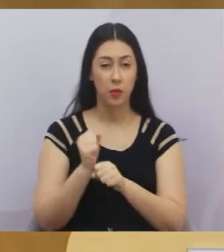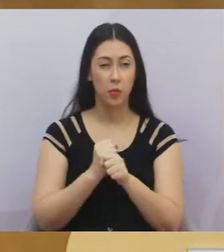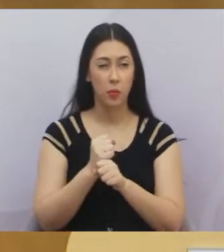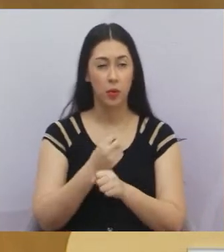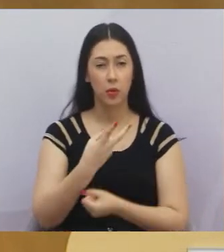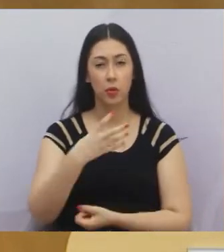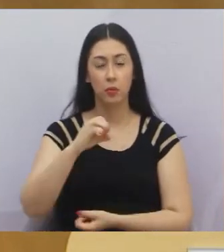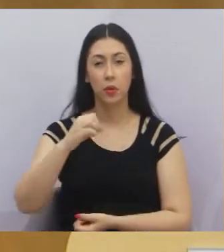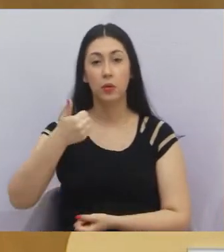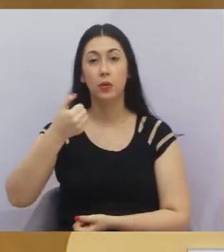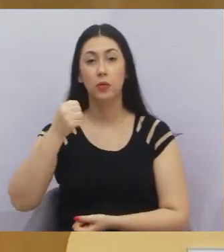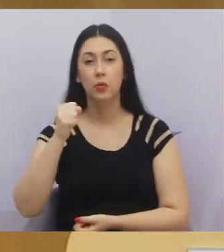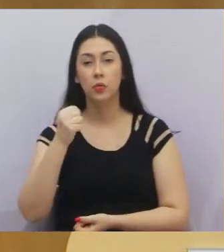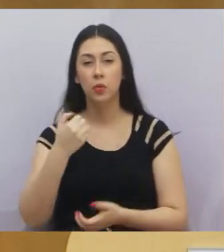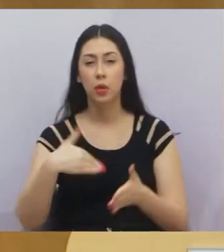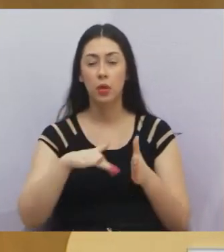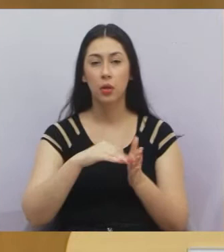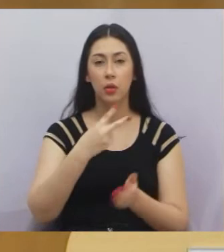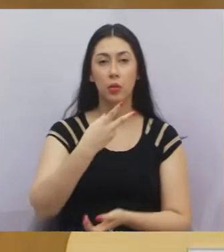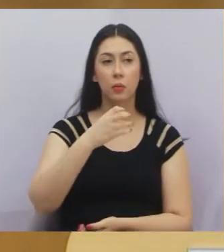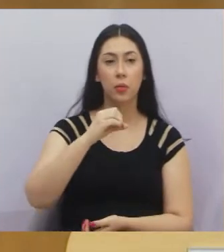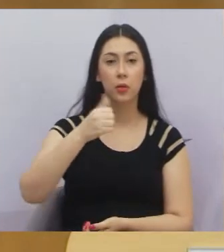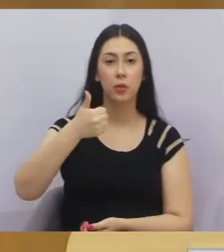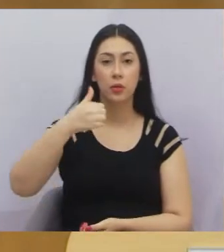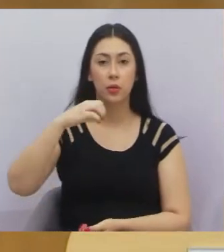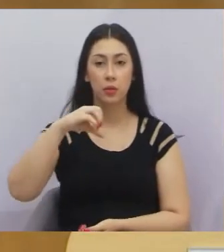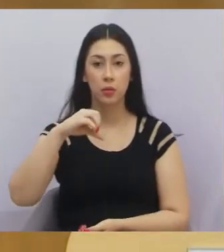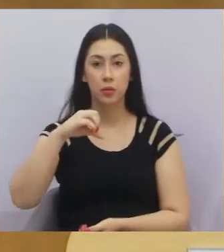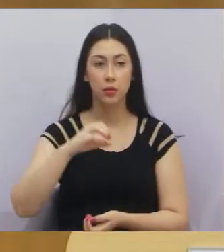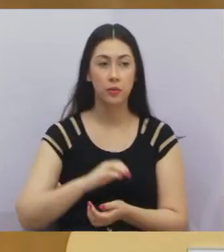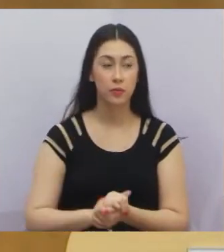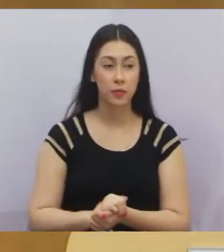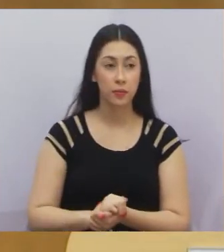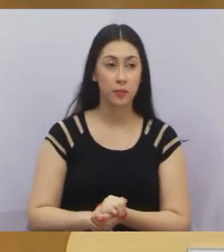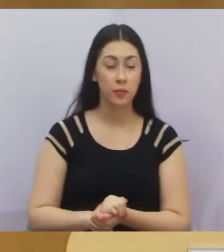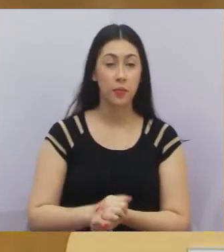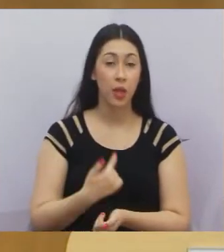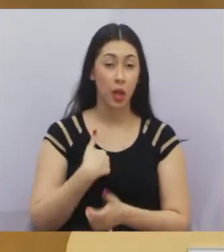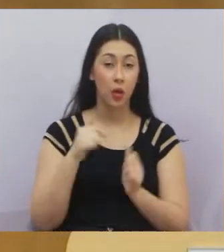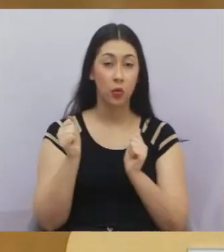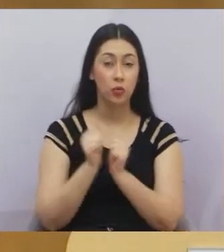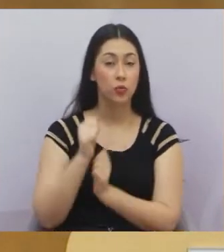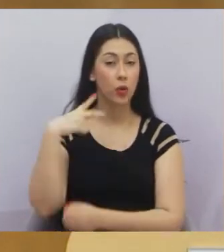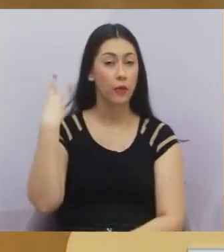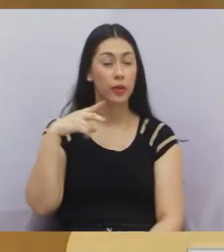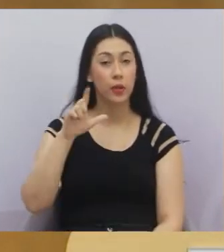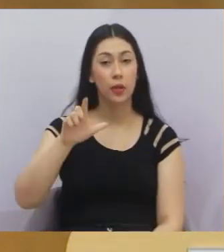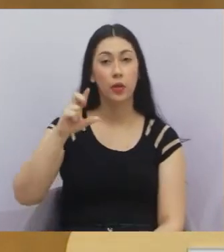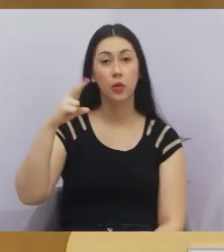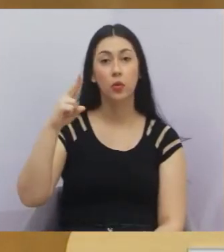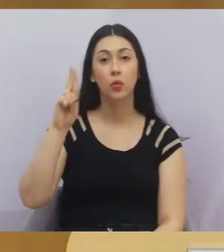2018, 2019, eu, vereadora Lucimar,